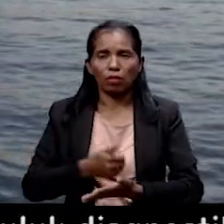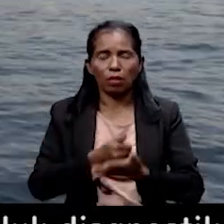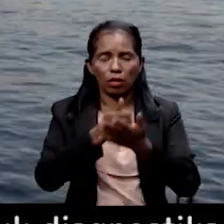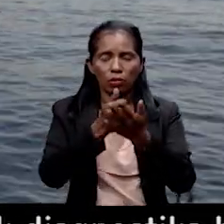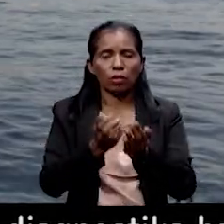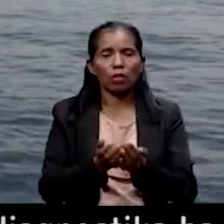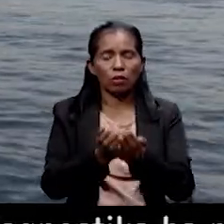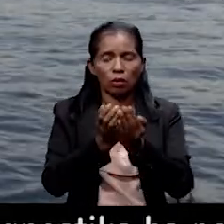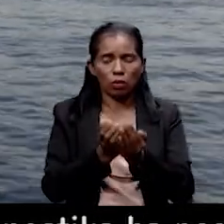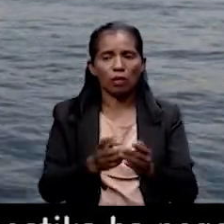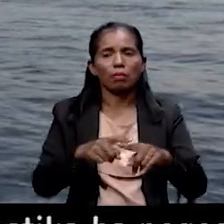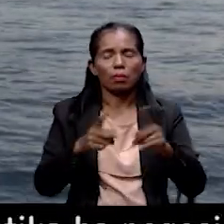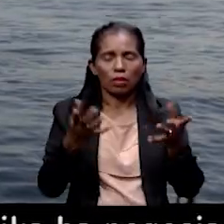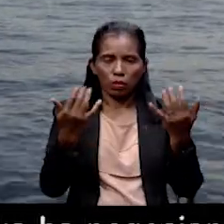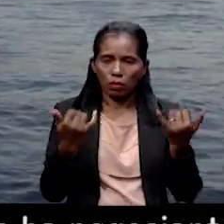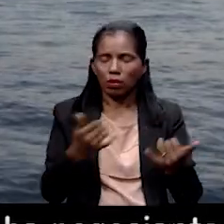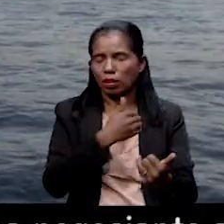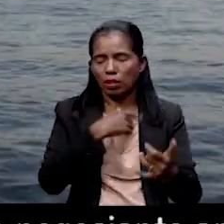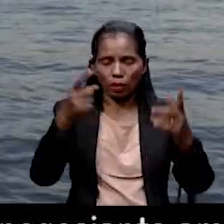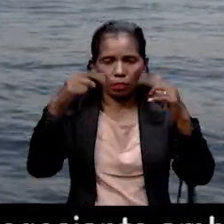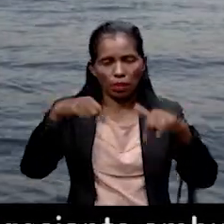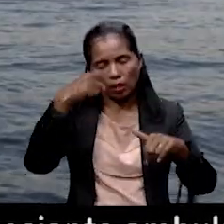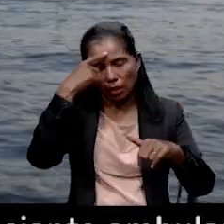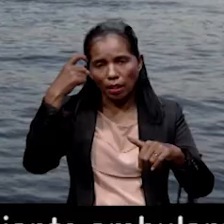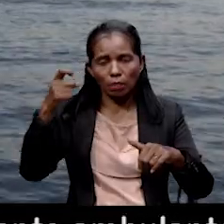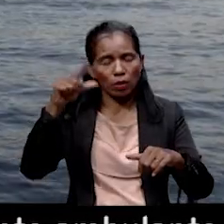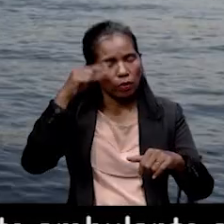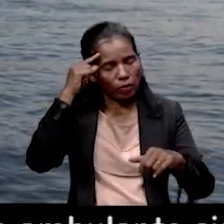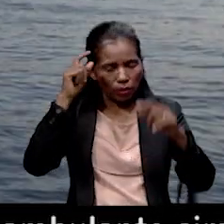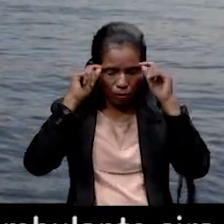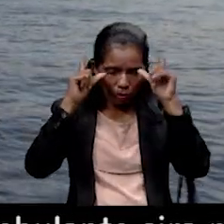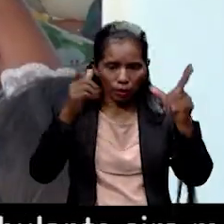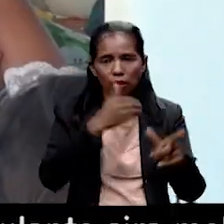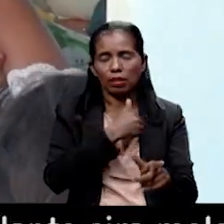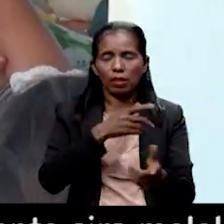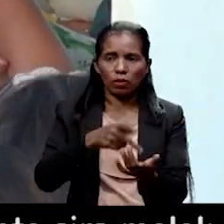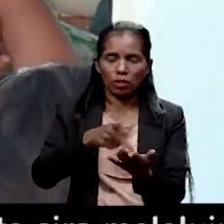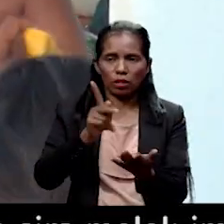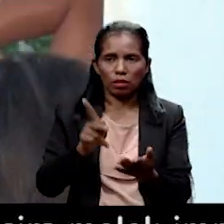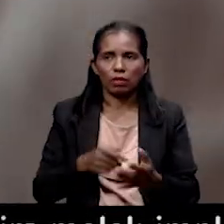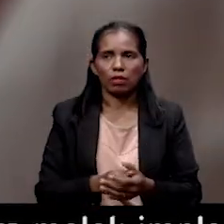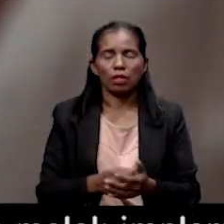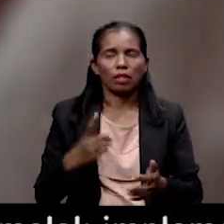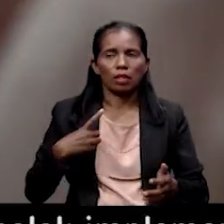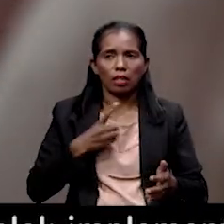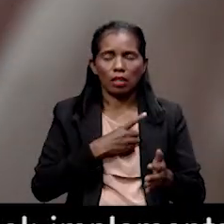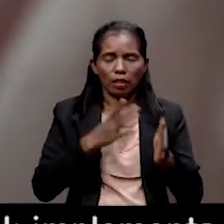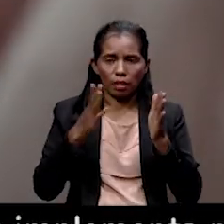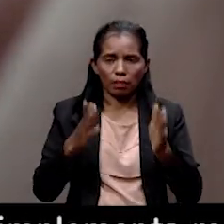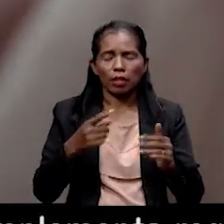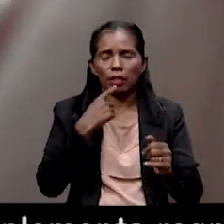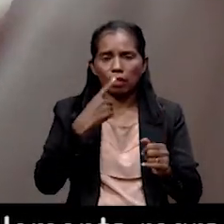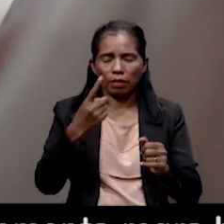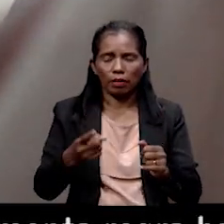Croma mai betu agora sidak mai tamba governo Timor Leste sidak kalo pagamentu. Hoidane deputada oposição ne